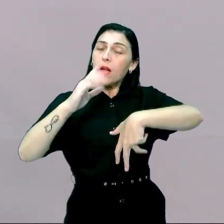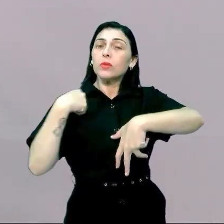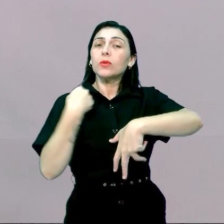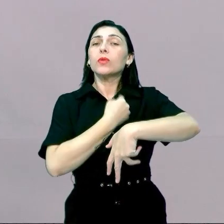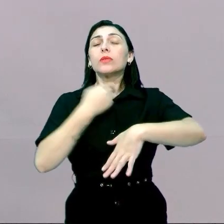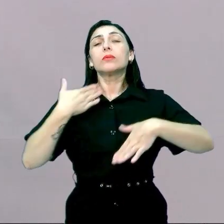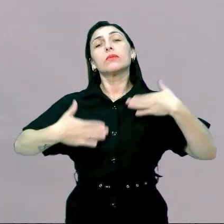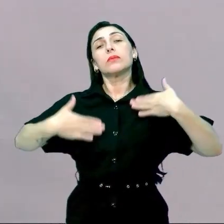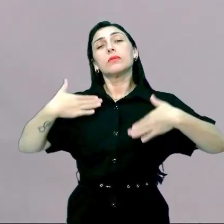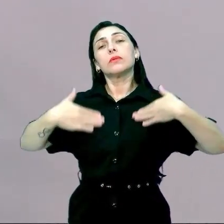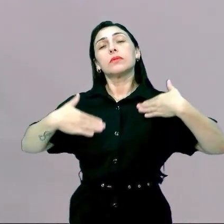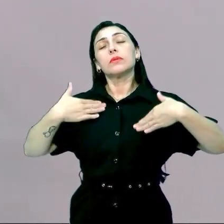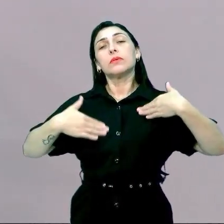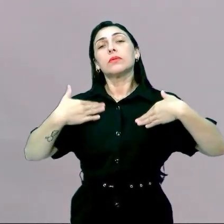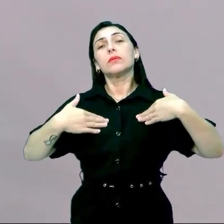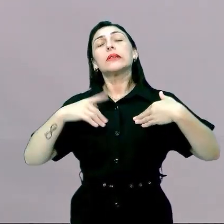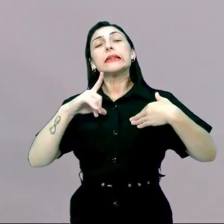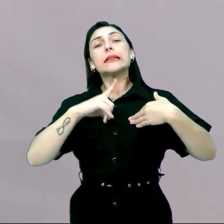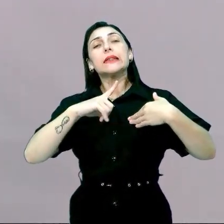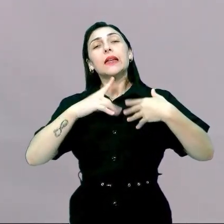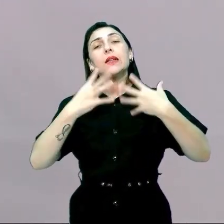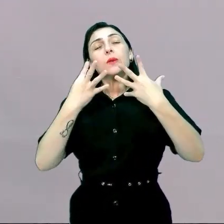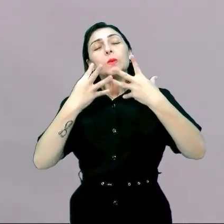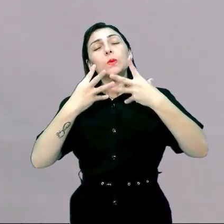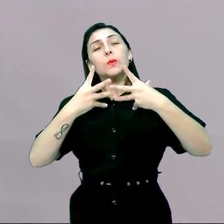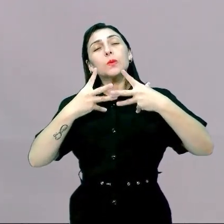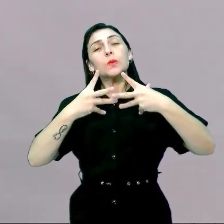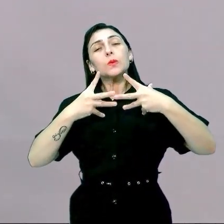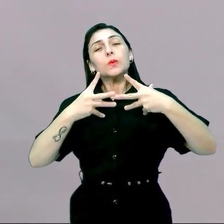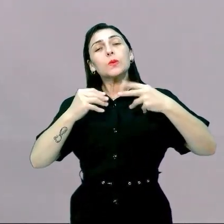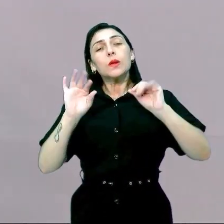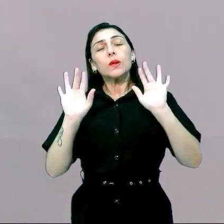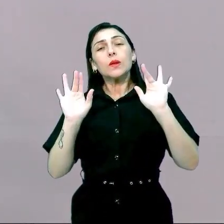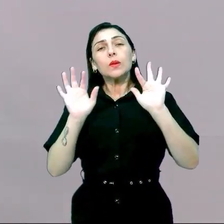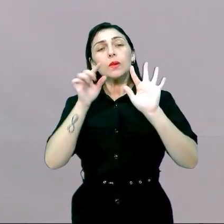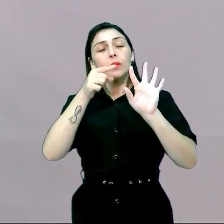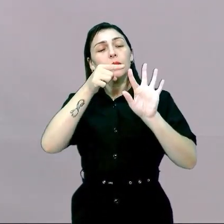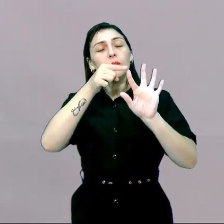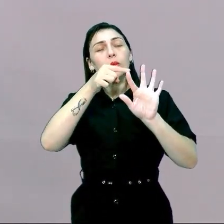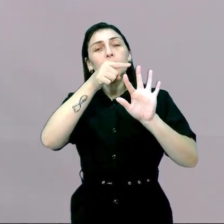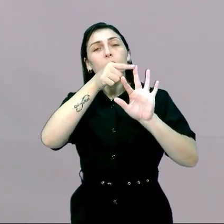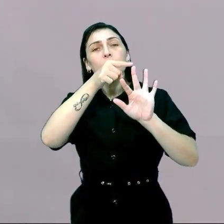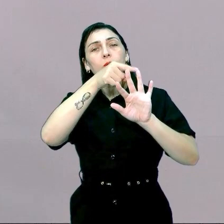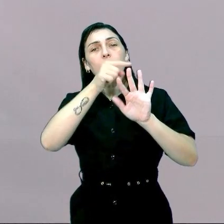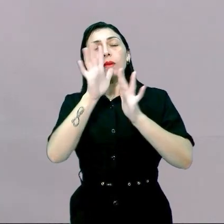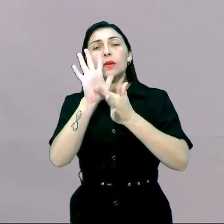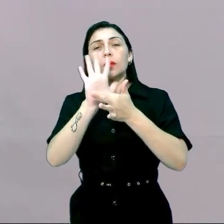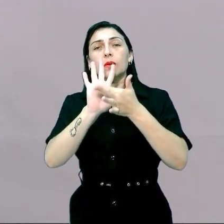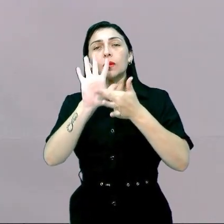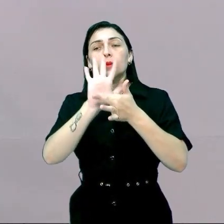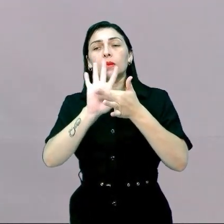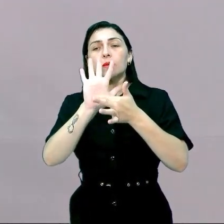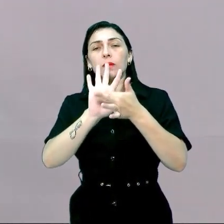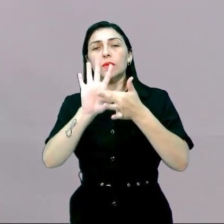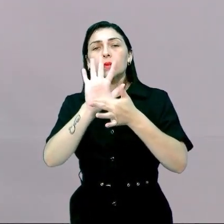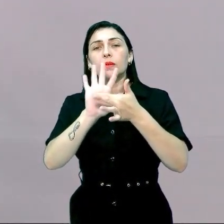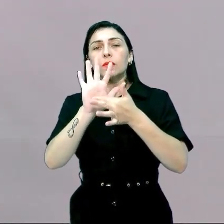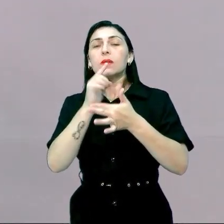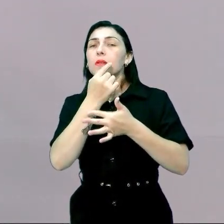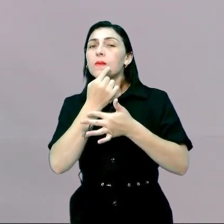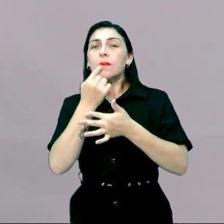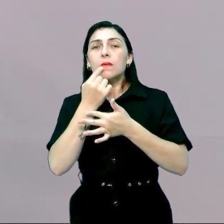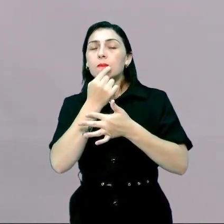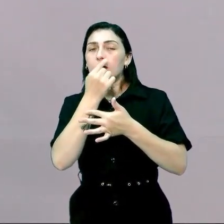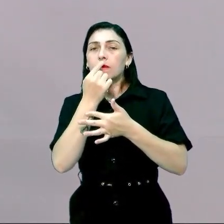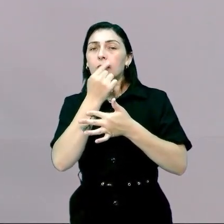órgão do corpo humano e a gente tem mais sensibilidade, pessoal, nas pontas dos dedos, nas palmas das mãos e nos lábios.